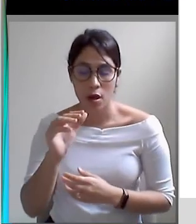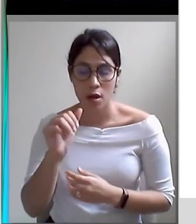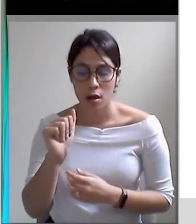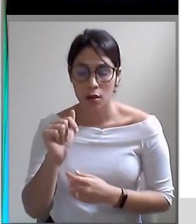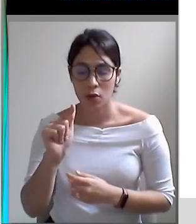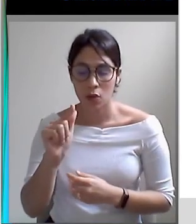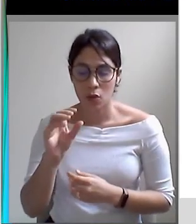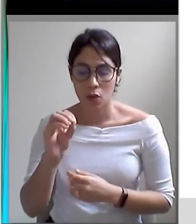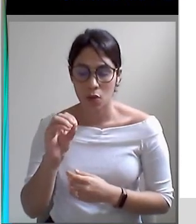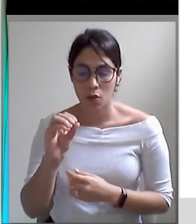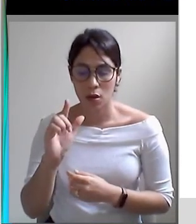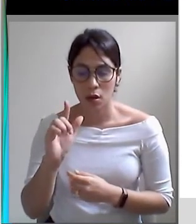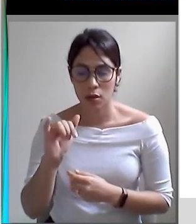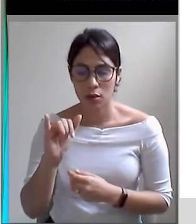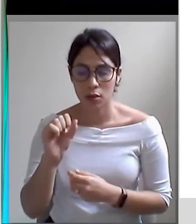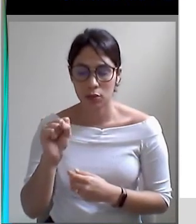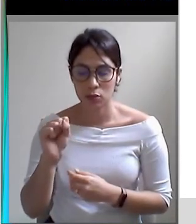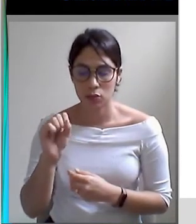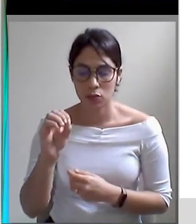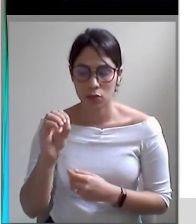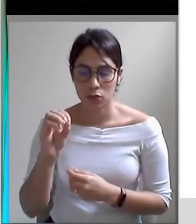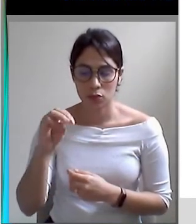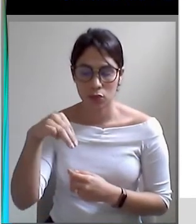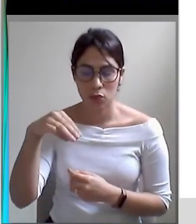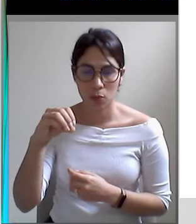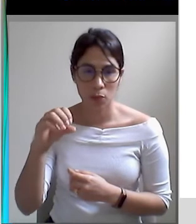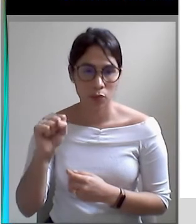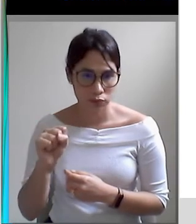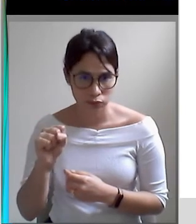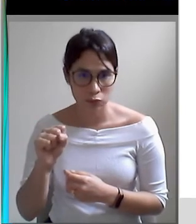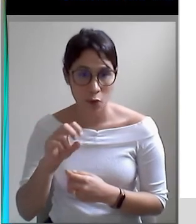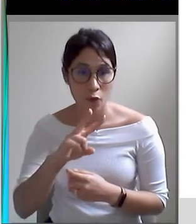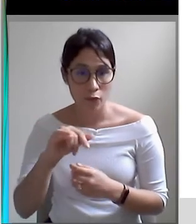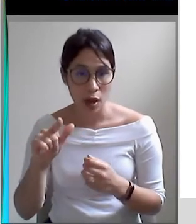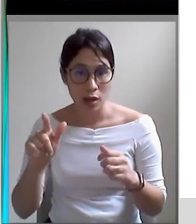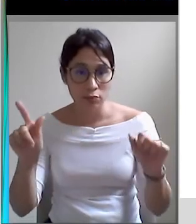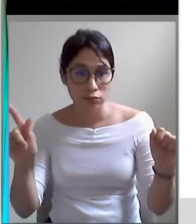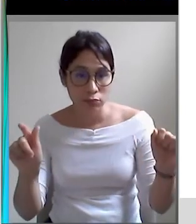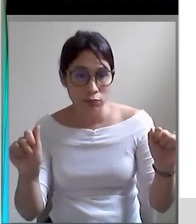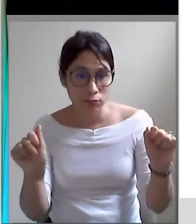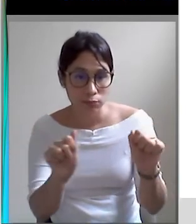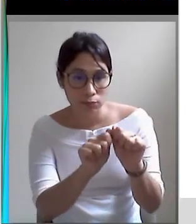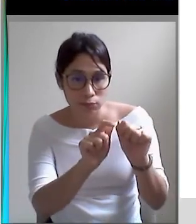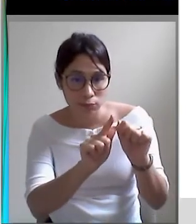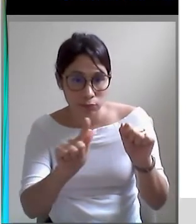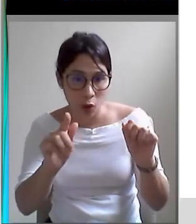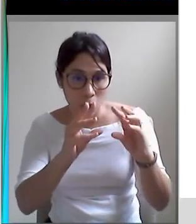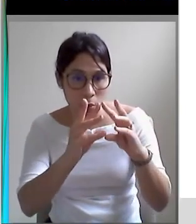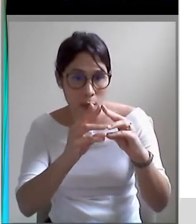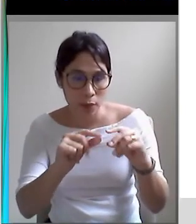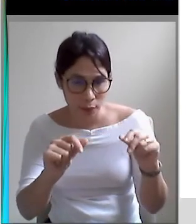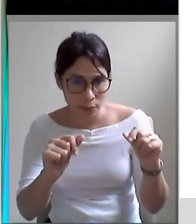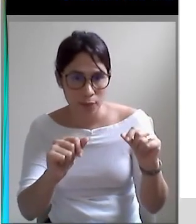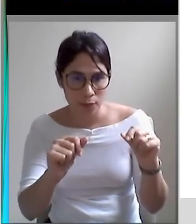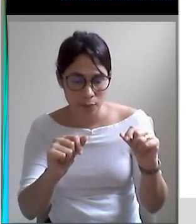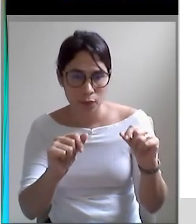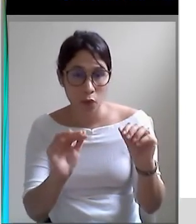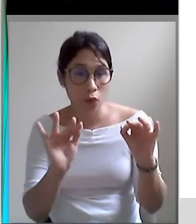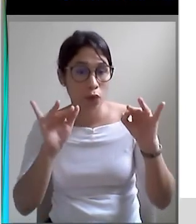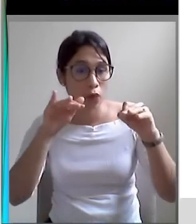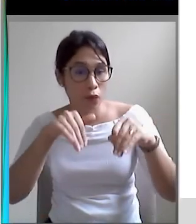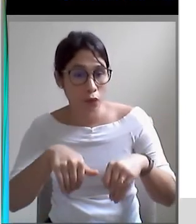fagolisossomo, que irá digerir o antígeno. Ao final, forma-se um